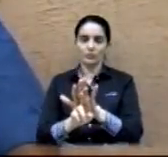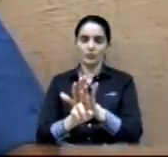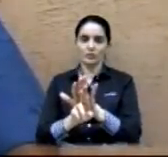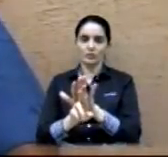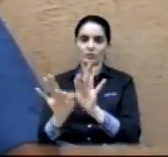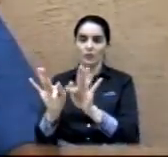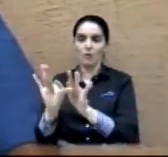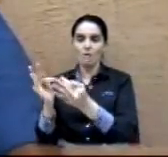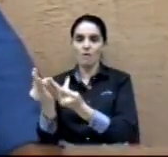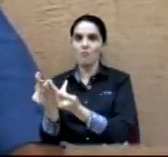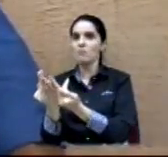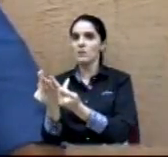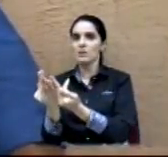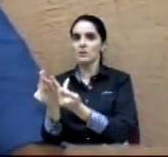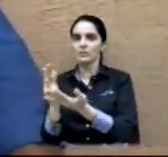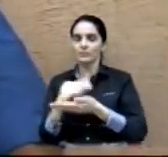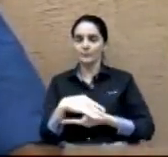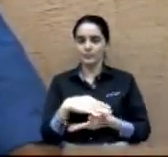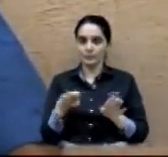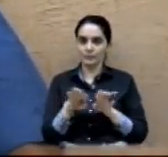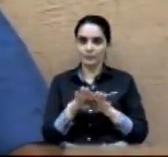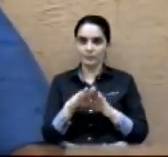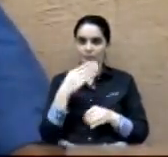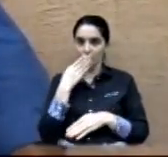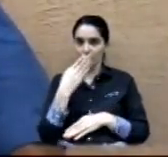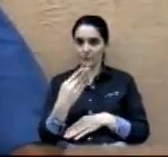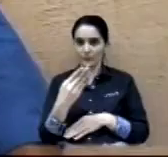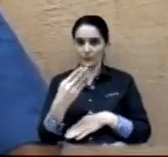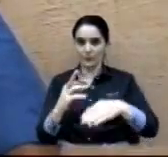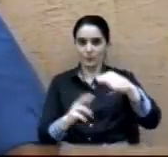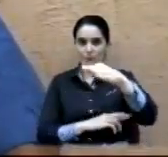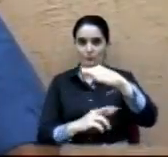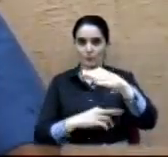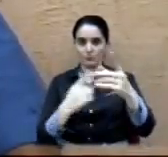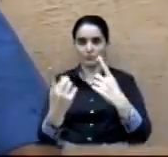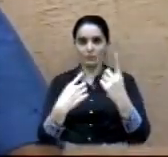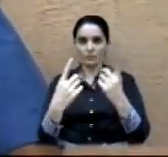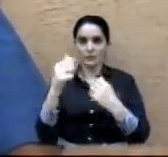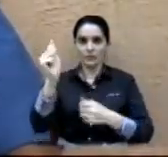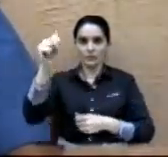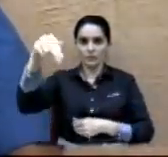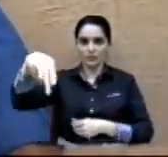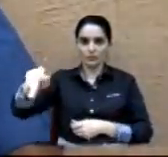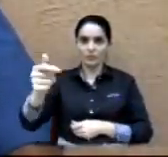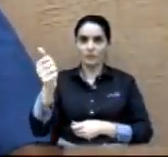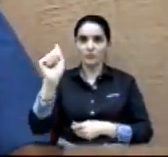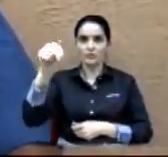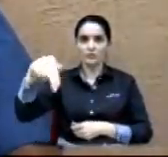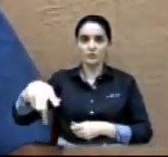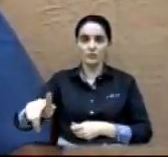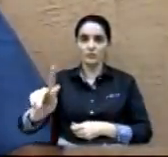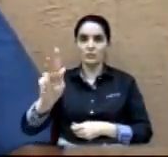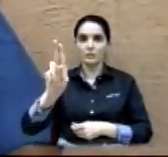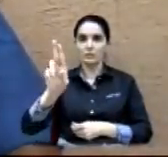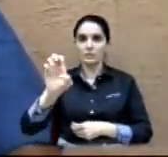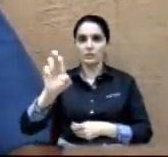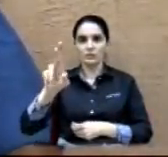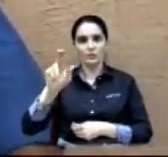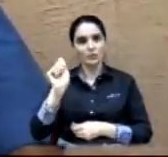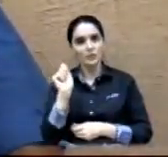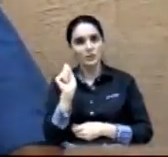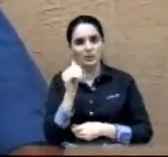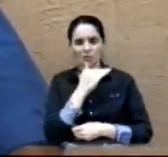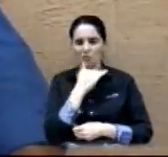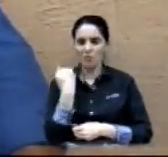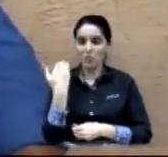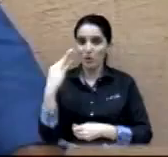Teixeira. E também a gente pedindo que ali na rodovia Anhanguera já morreu a Tereza com a sua filhinha, a gente cobra